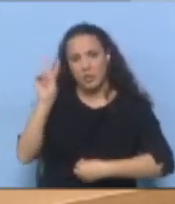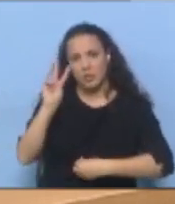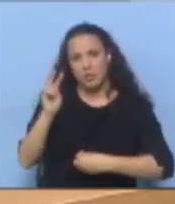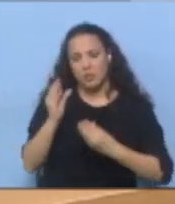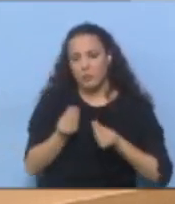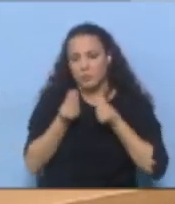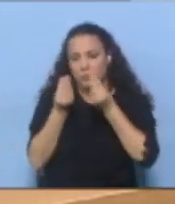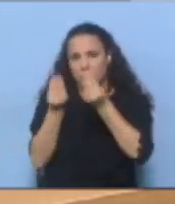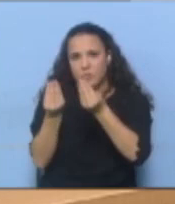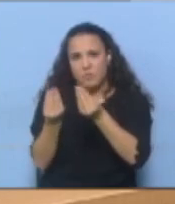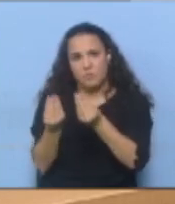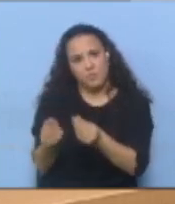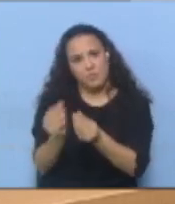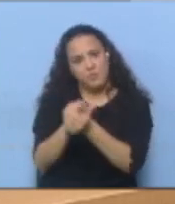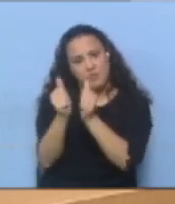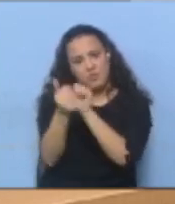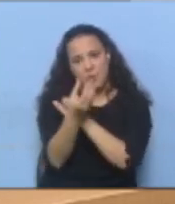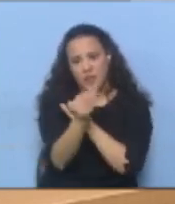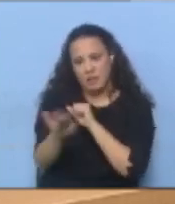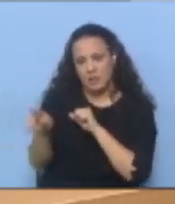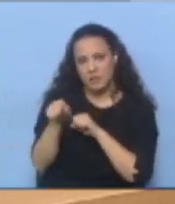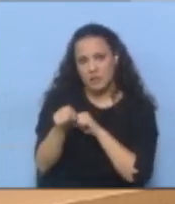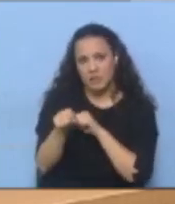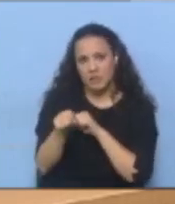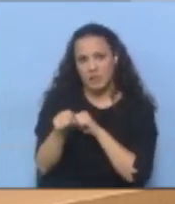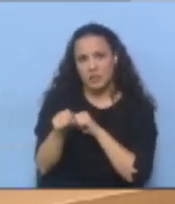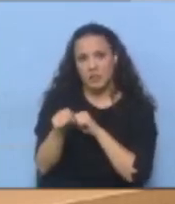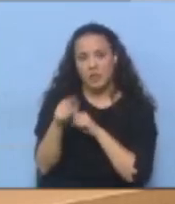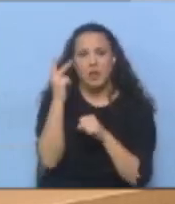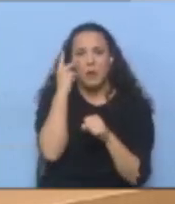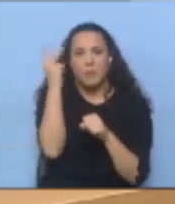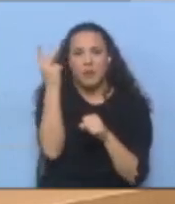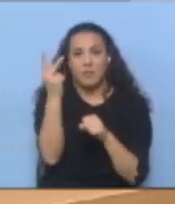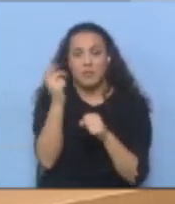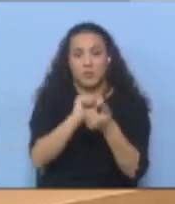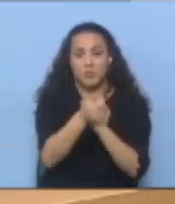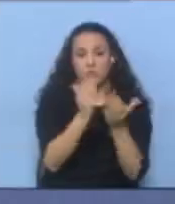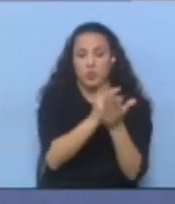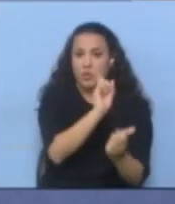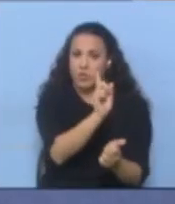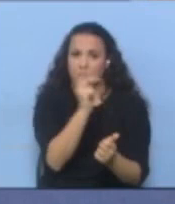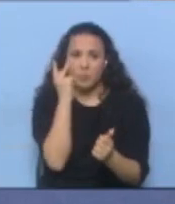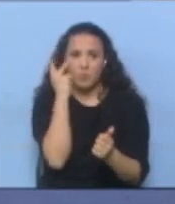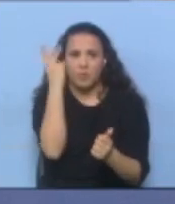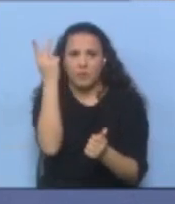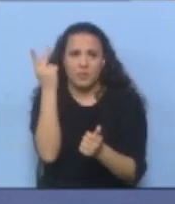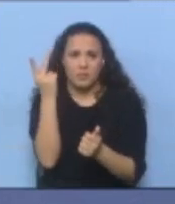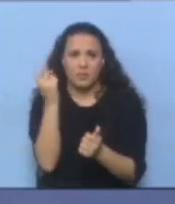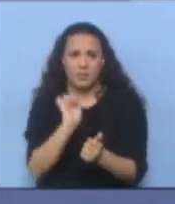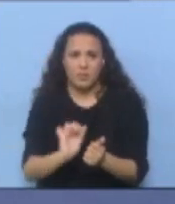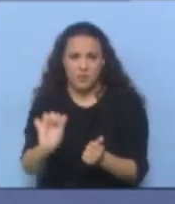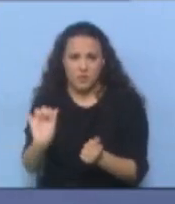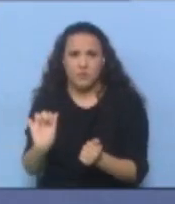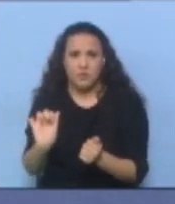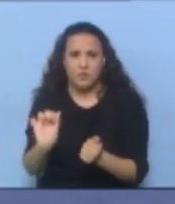realidade, aquelas crianças para, digamos, para a vida, não só para a atividade desportiva, mas para a vida. Portanto, eu acho que